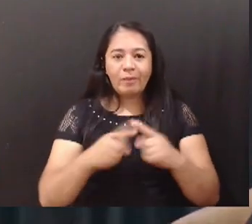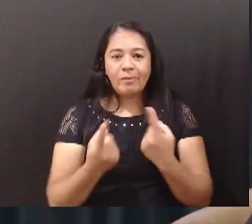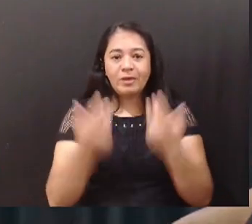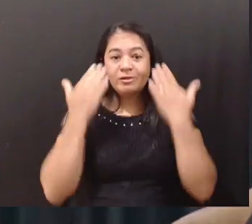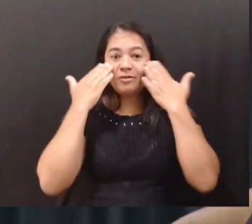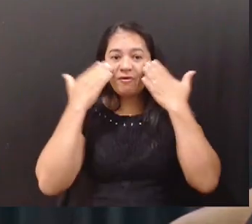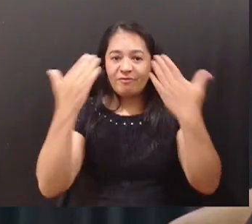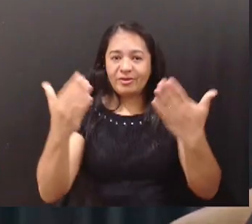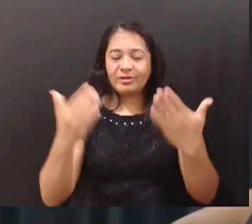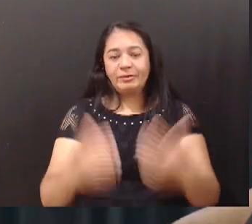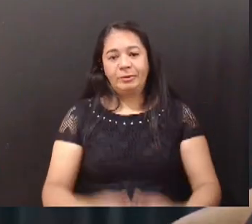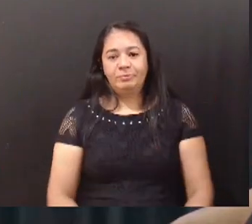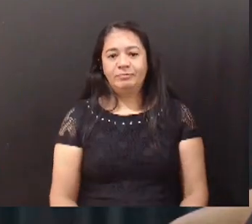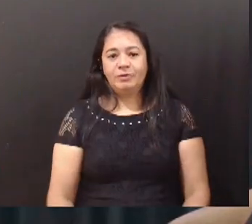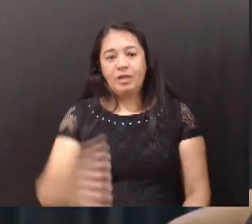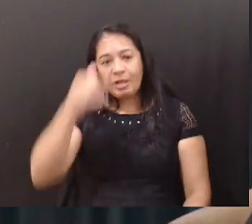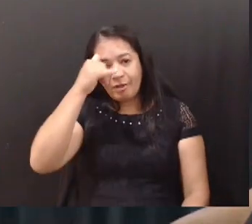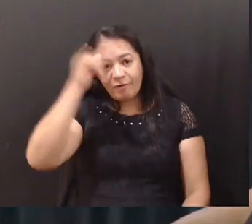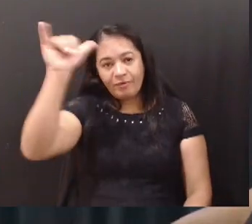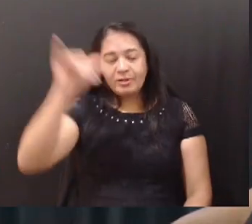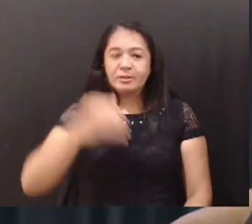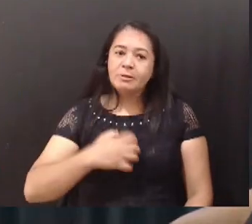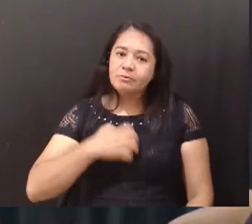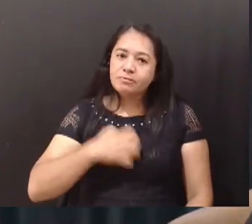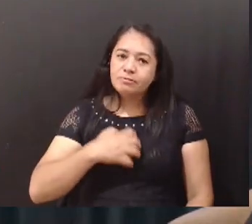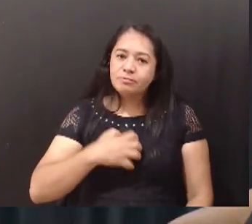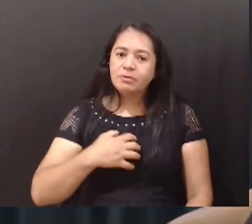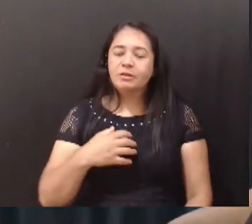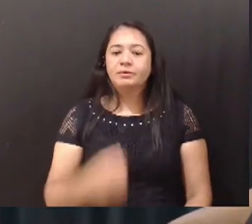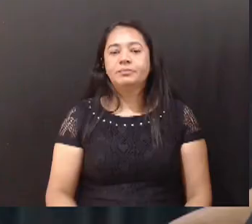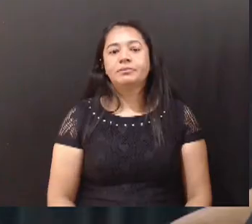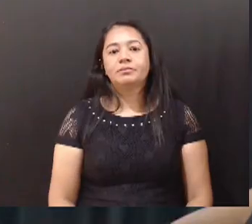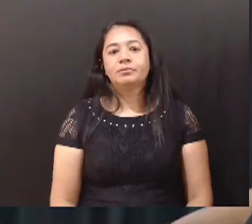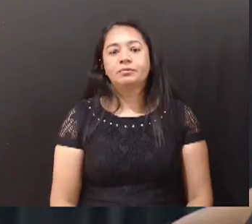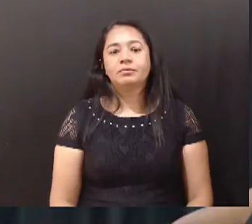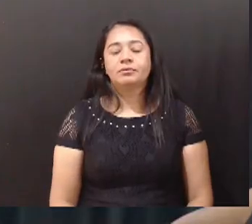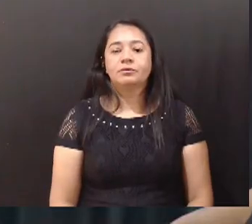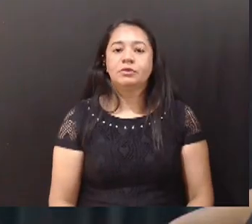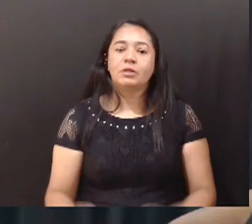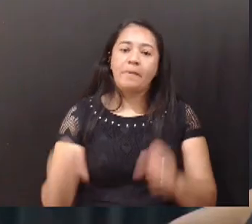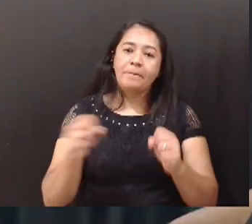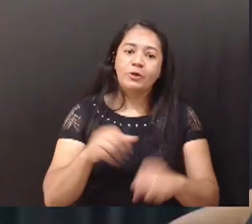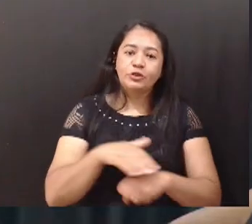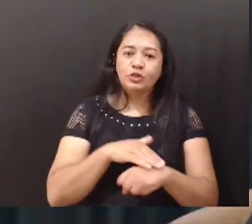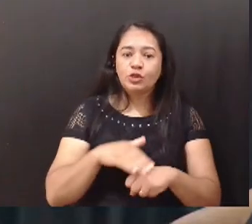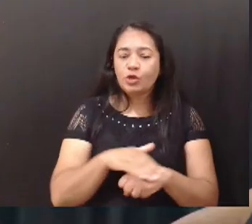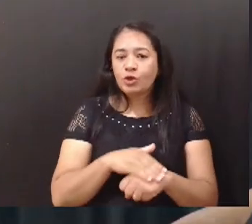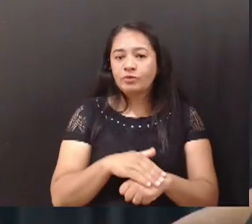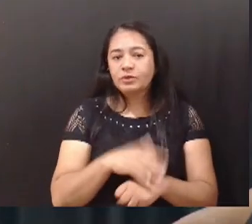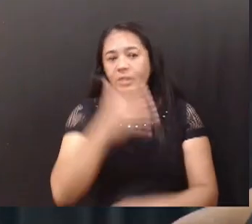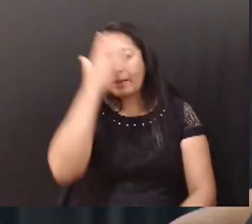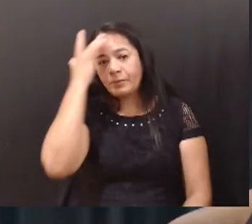na raiva, por exemplo, se você contraria. Ou você pode conversar com uma pessoa quando você está triste, você está